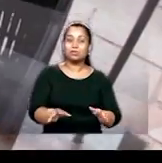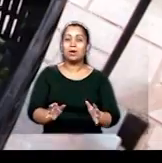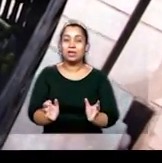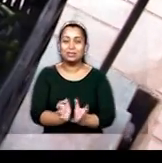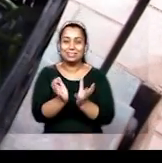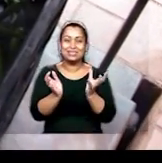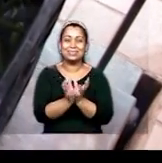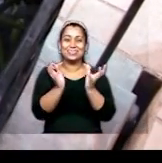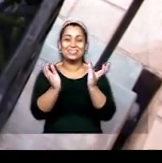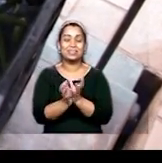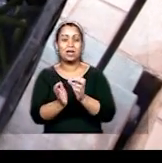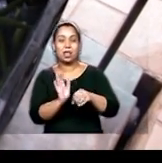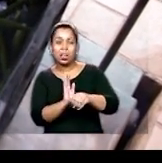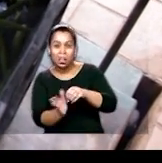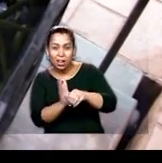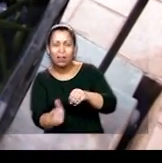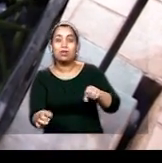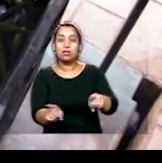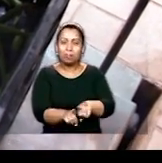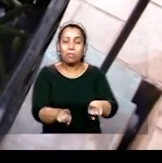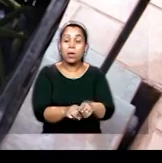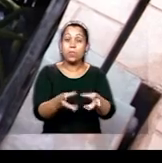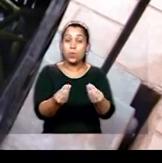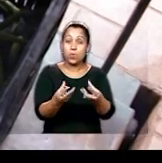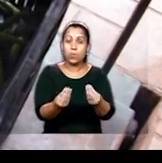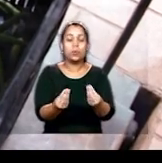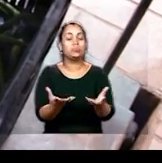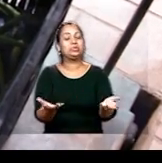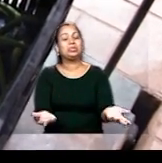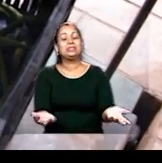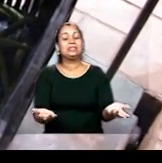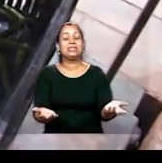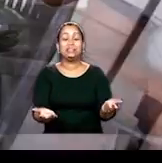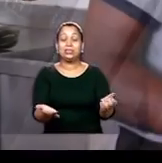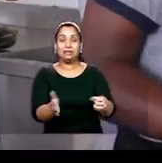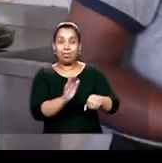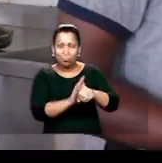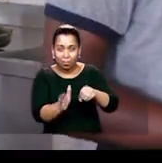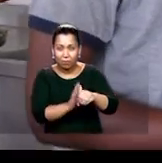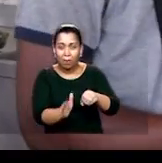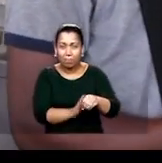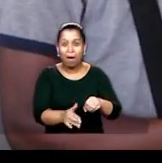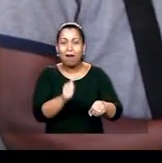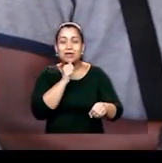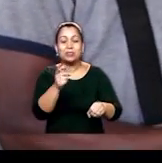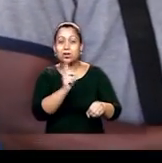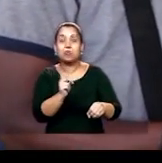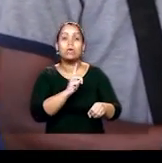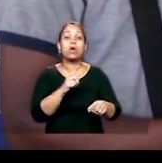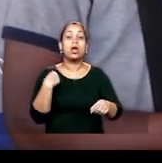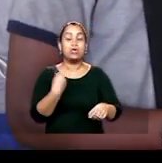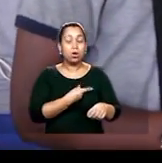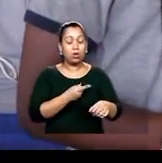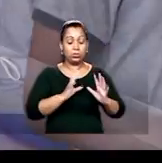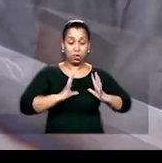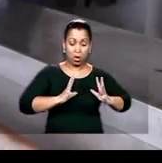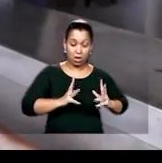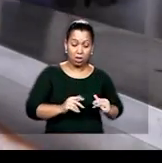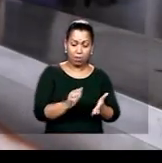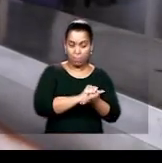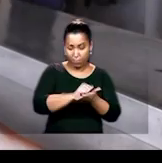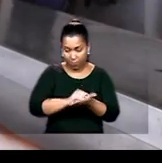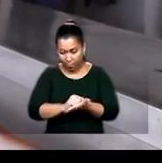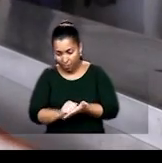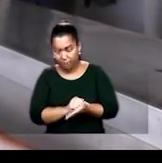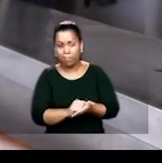vêm bastante. E os legumes que não estão aptos para ser entregues para a população, a gente faz o processamento deles,